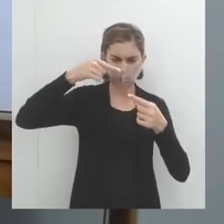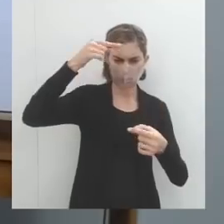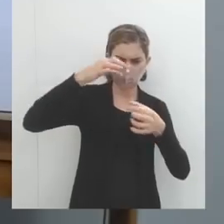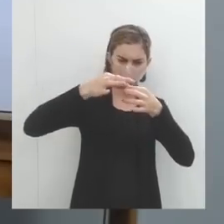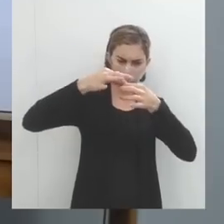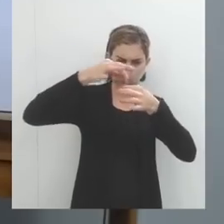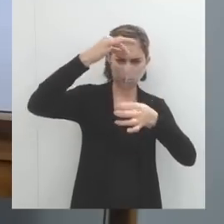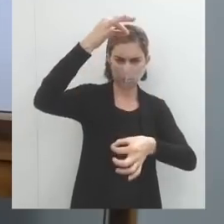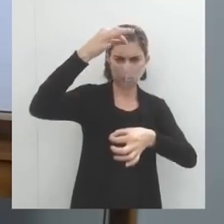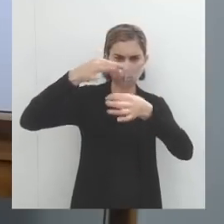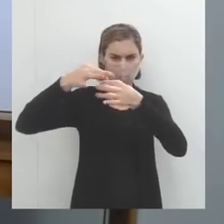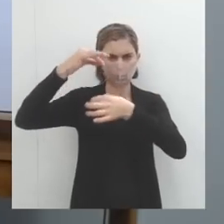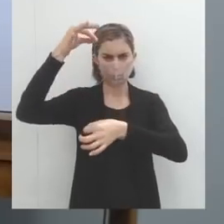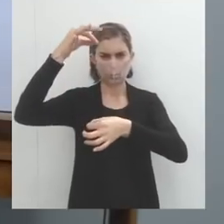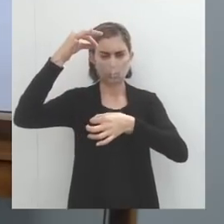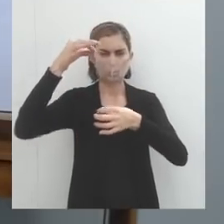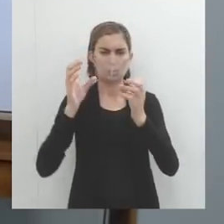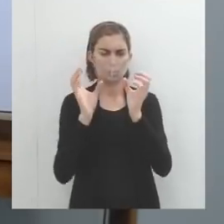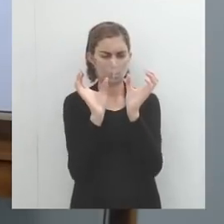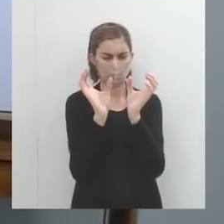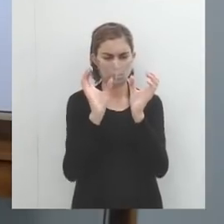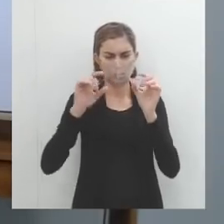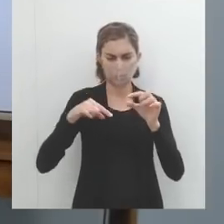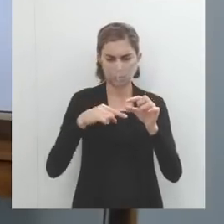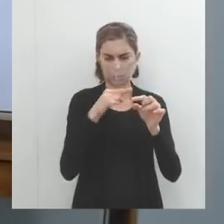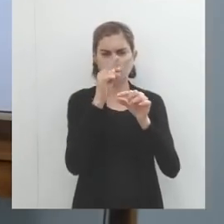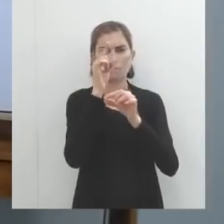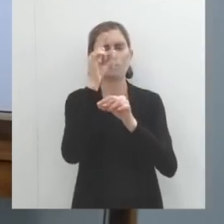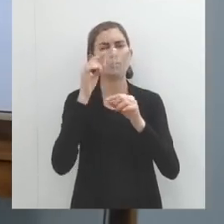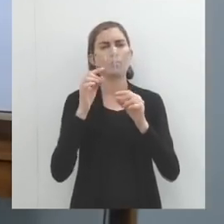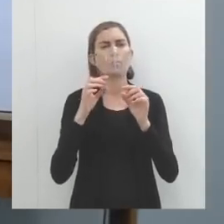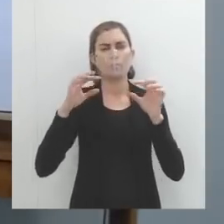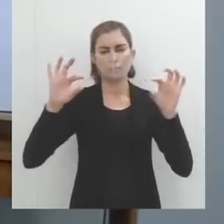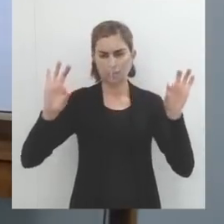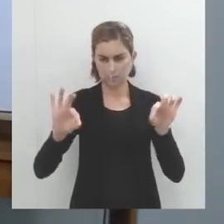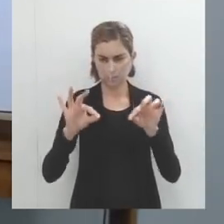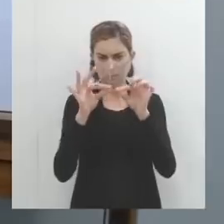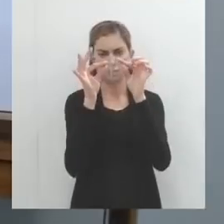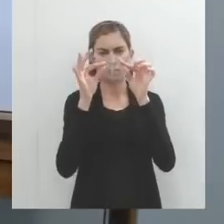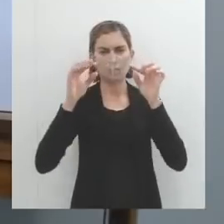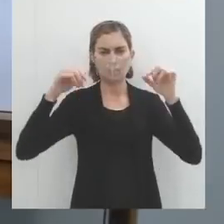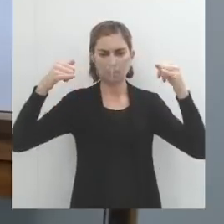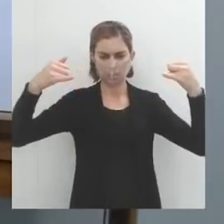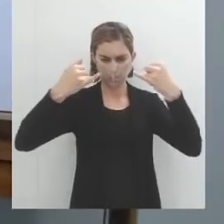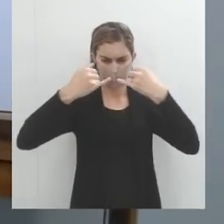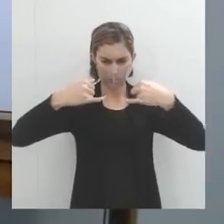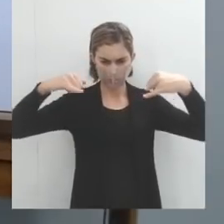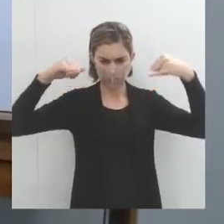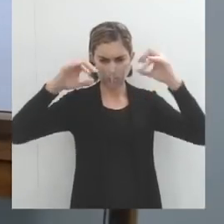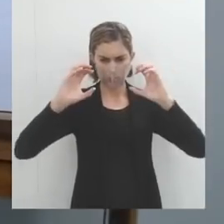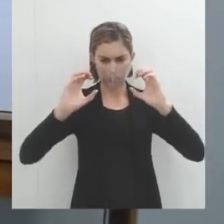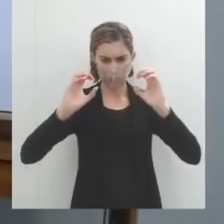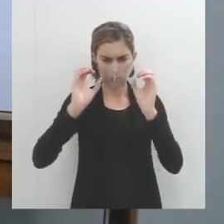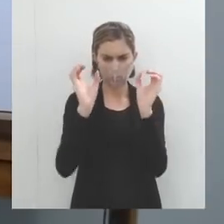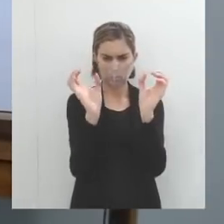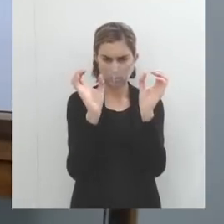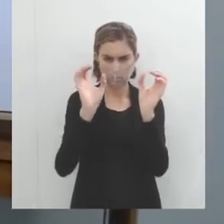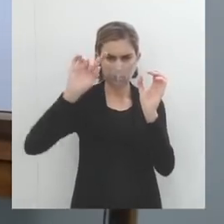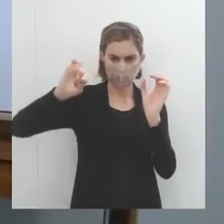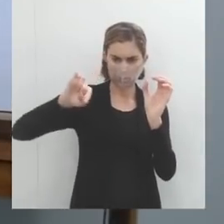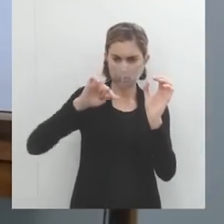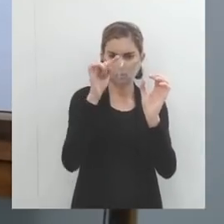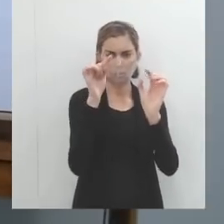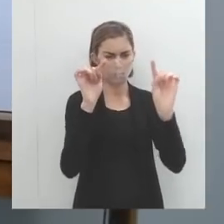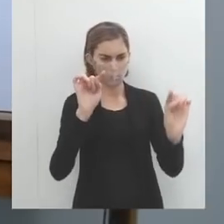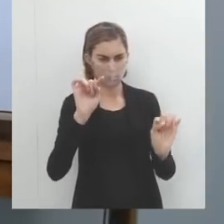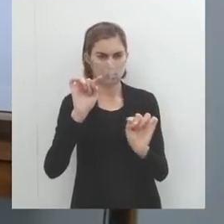que partem dos testículos. O que é que acontece? Depois a gente bota a imagem novamente, mas assim, você tem um esquema do testículo